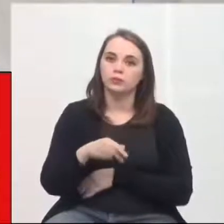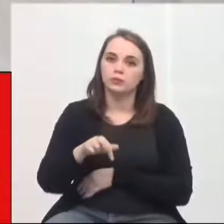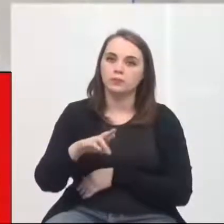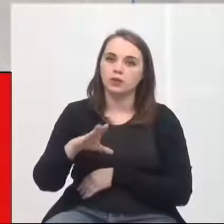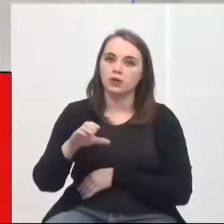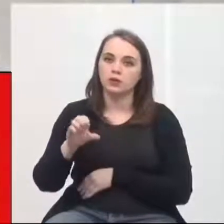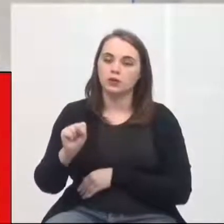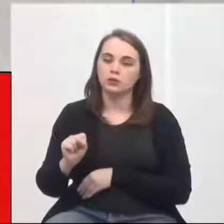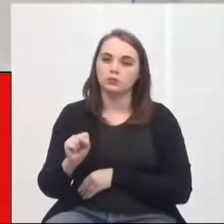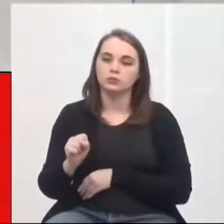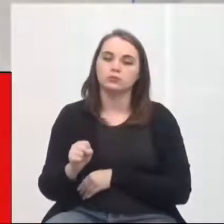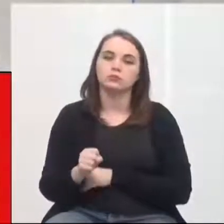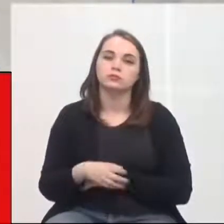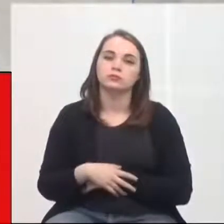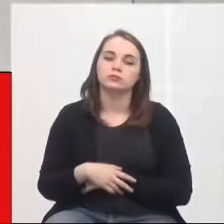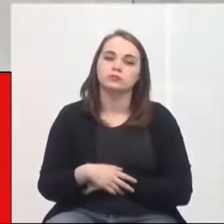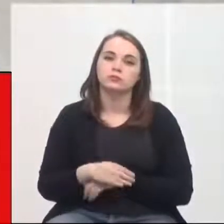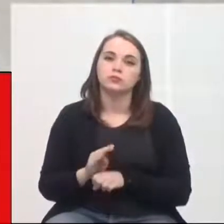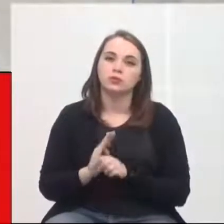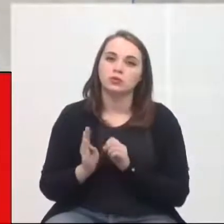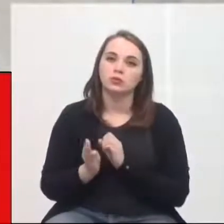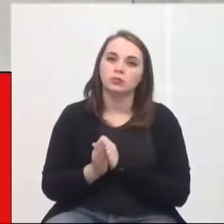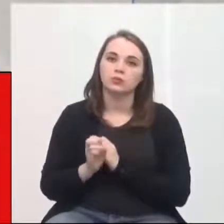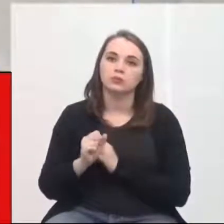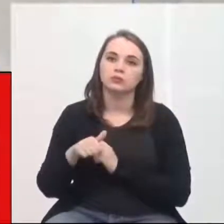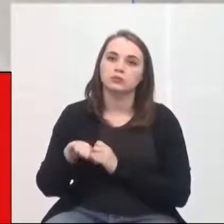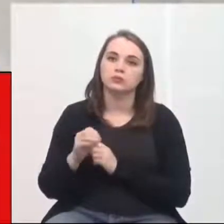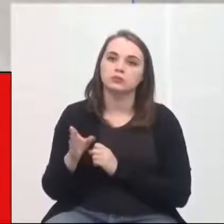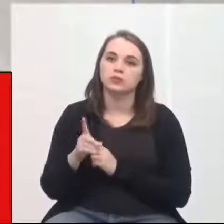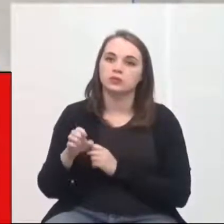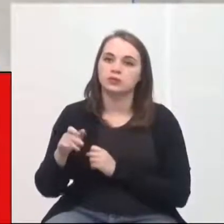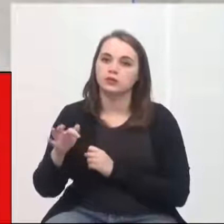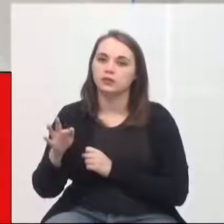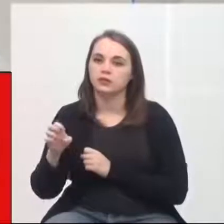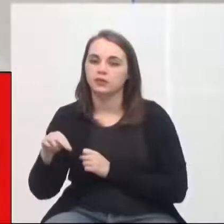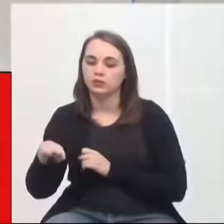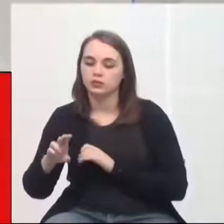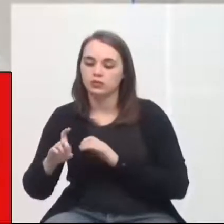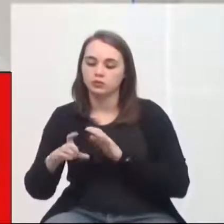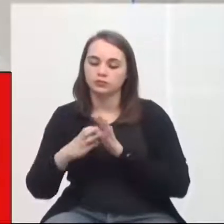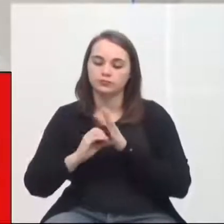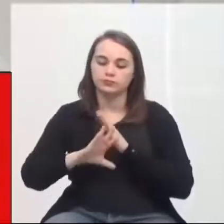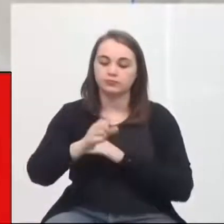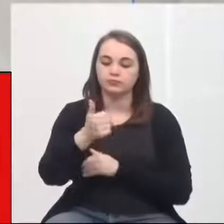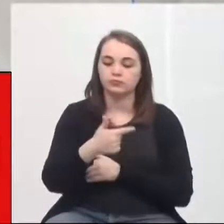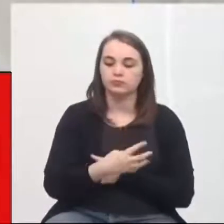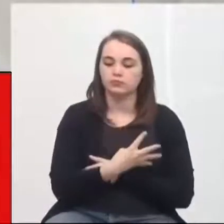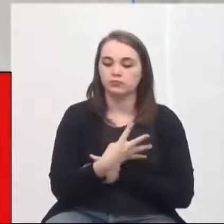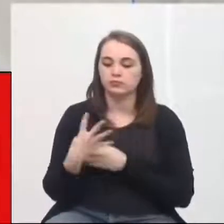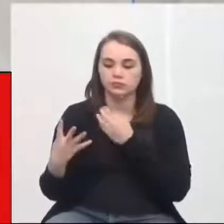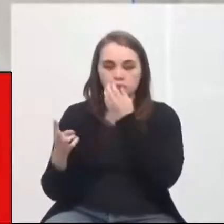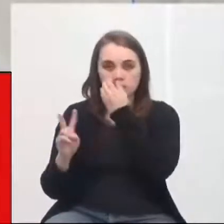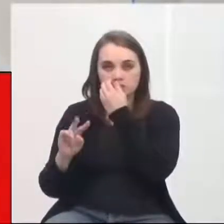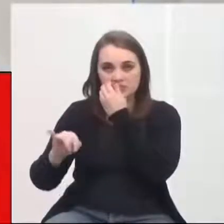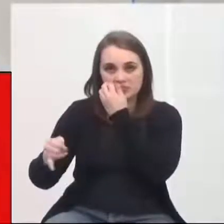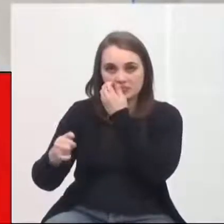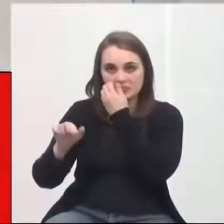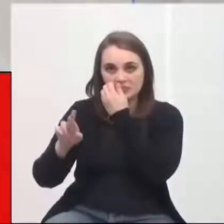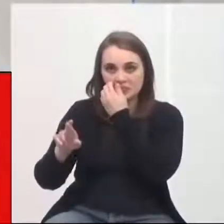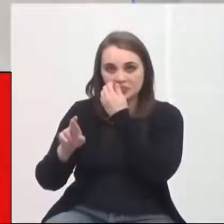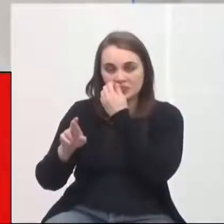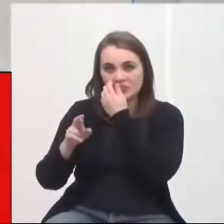634 e 4134 no bairro São Defende. Indicação 1244-2021, autor vereador Jair Augusto